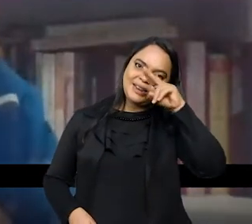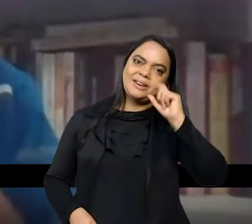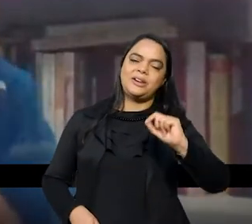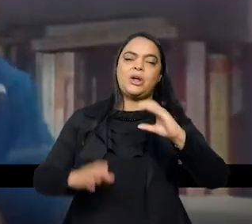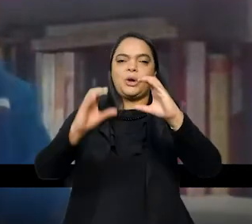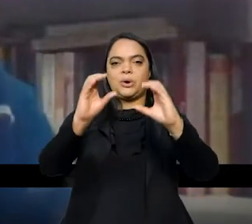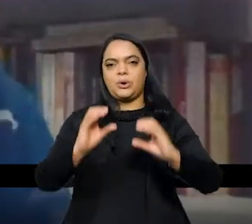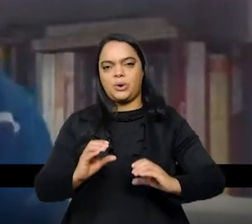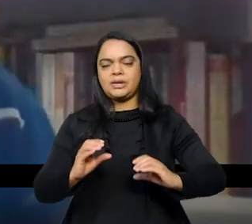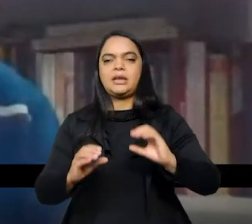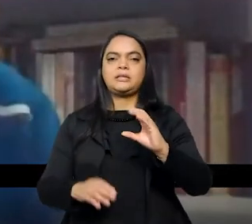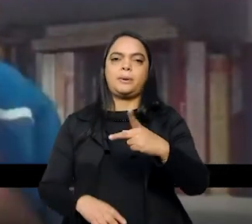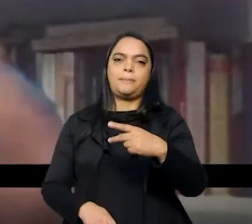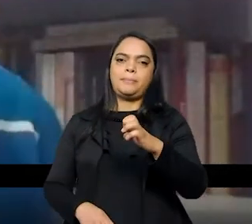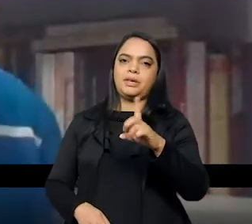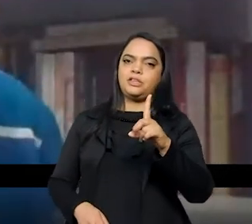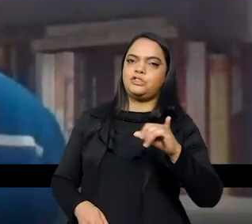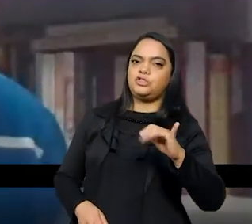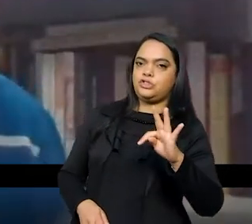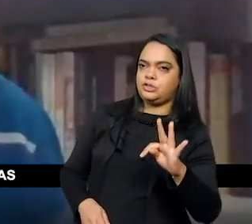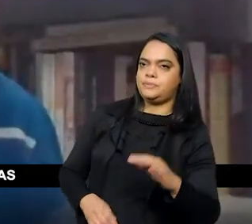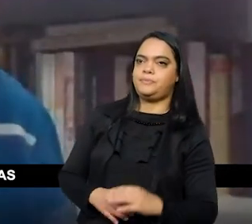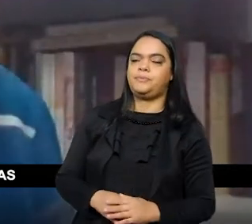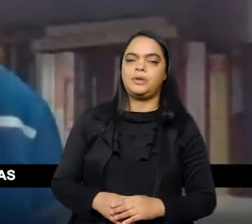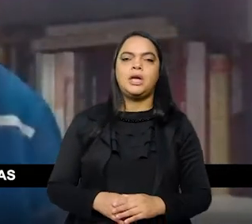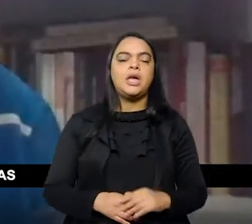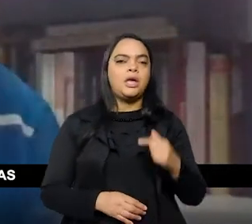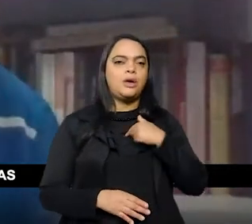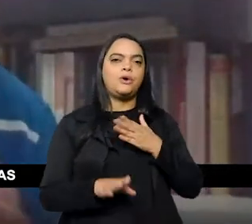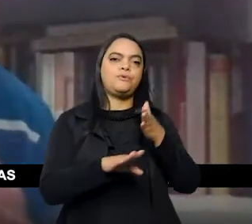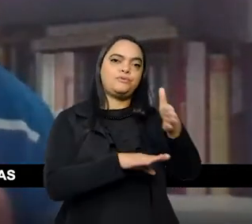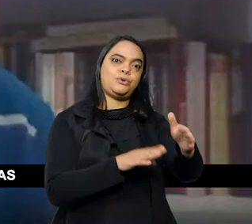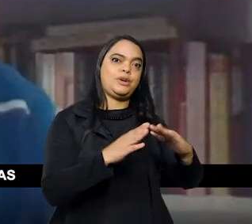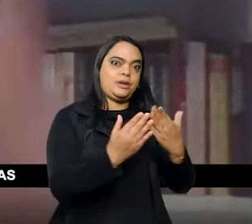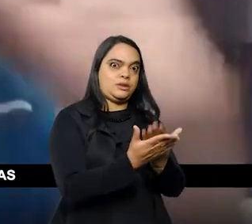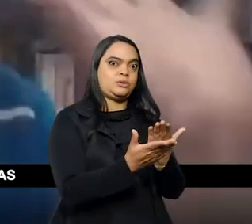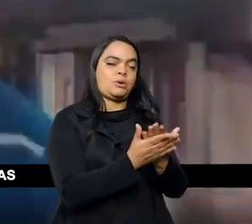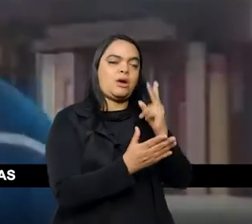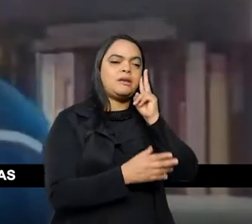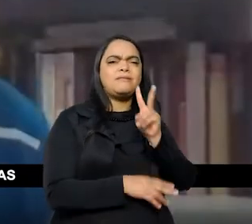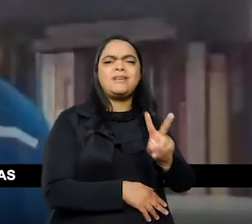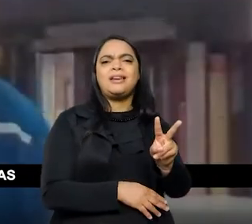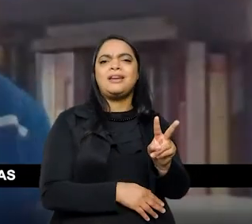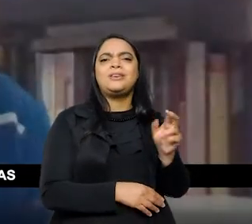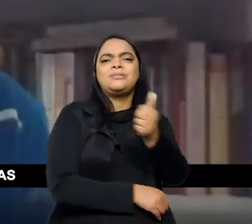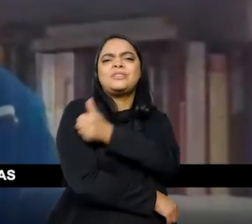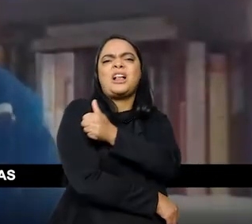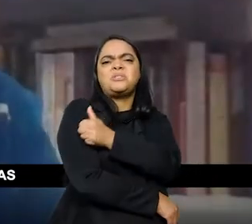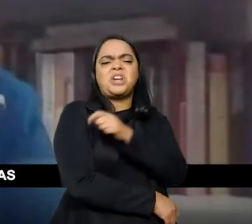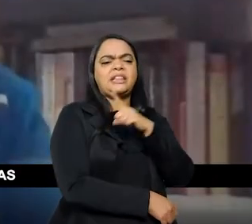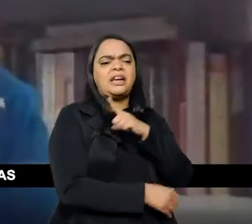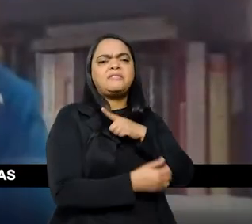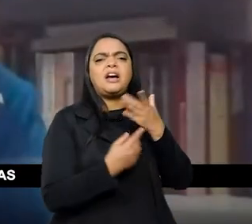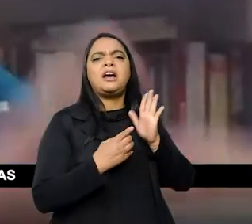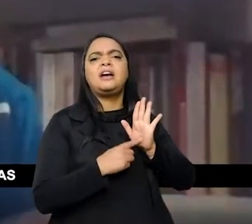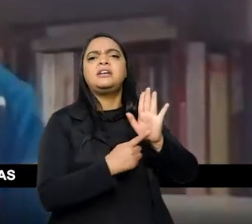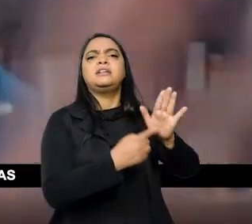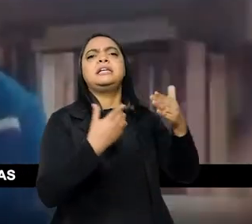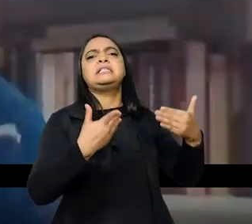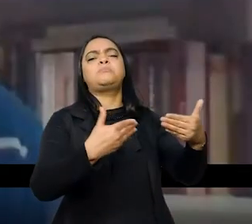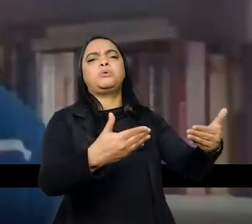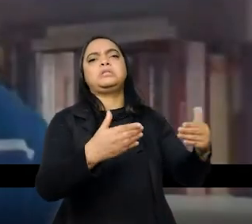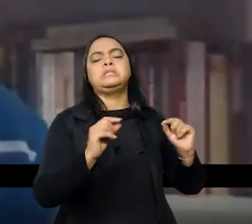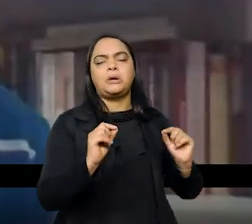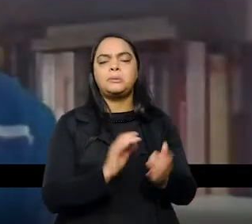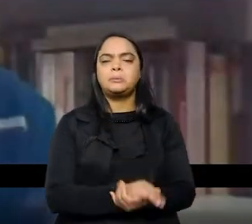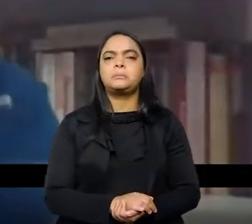uma escola ver meus alunos do PIBID, né? Eles estavam fazendo uma exposição que resolveram todo mundo fotografar a cidade para encontrar suas